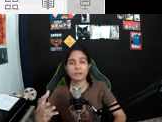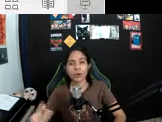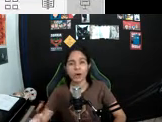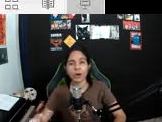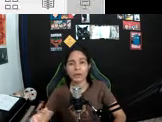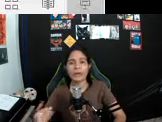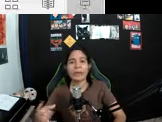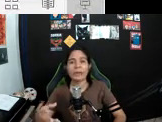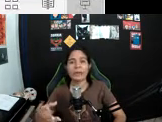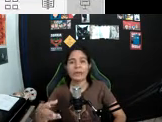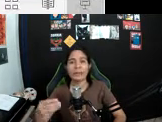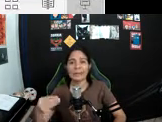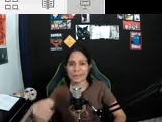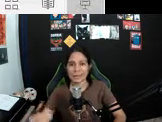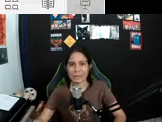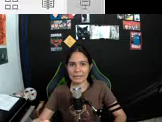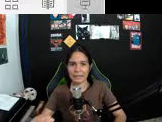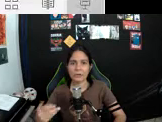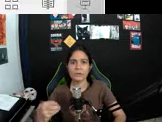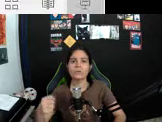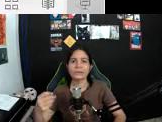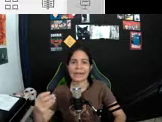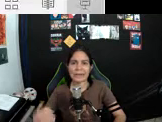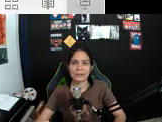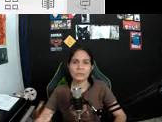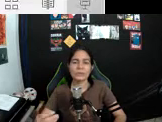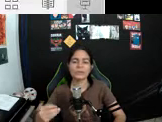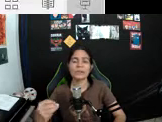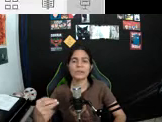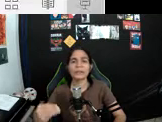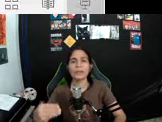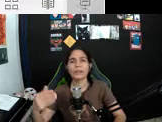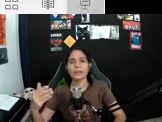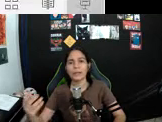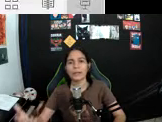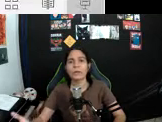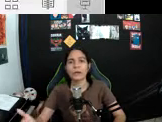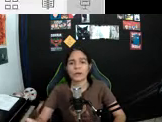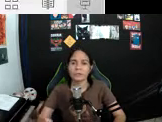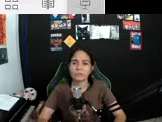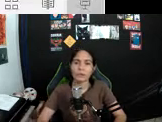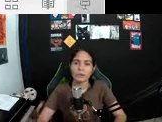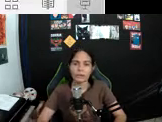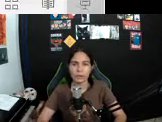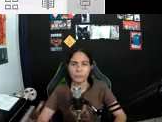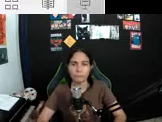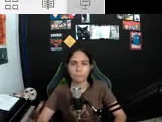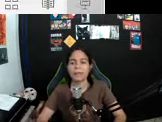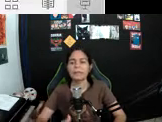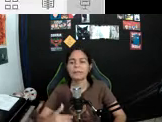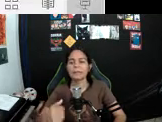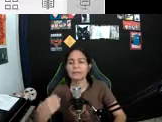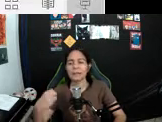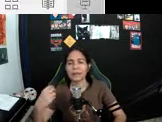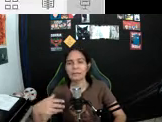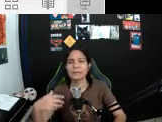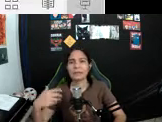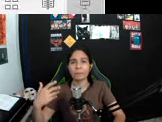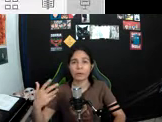né, de forma séria, com dados e que não cause pânico, né,